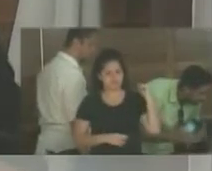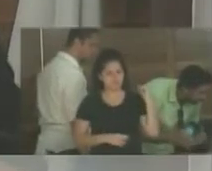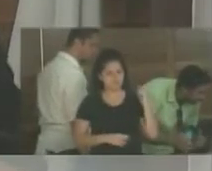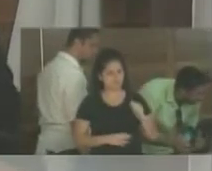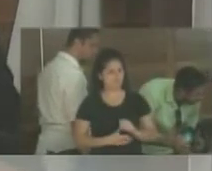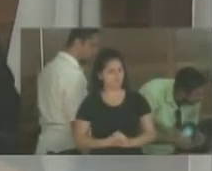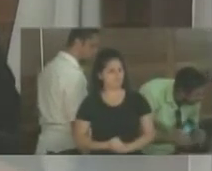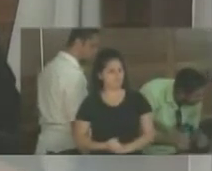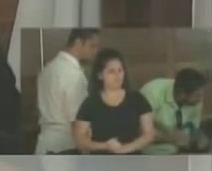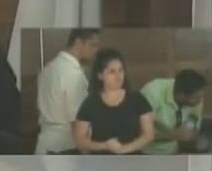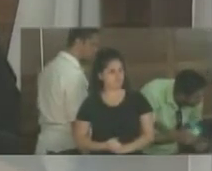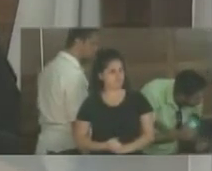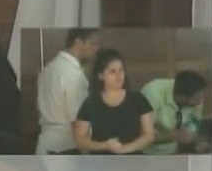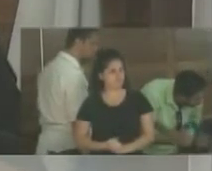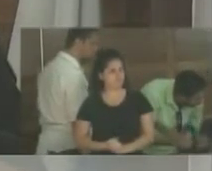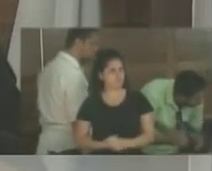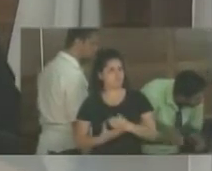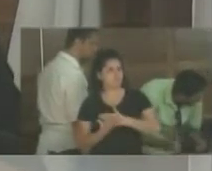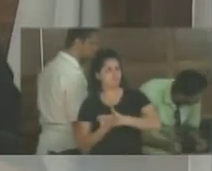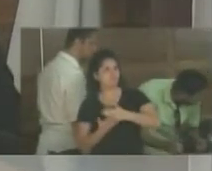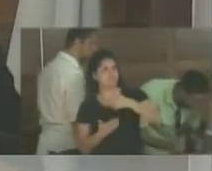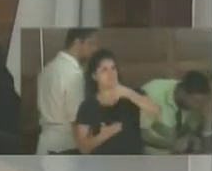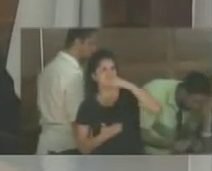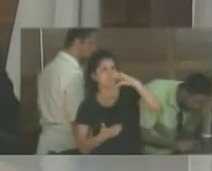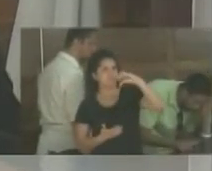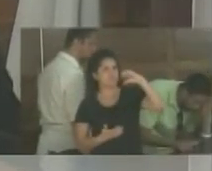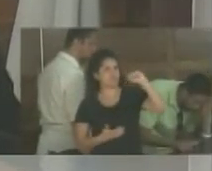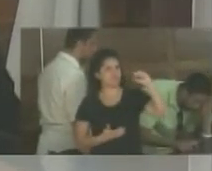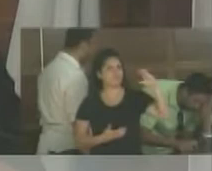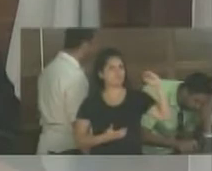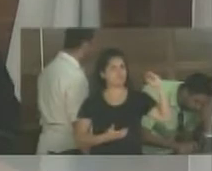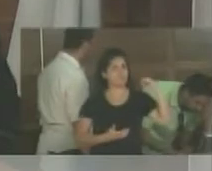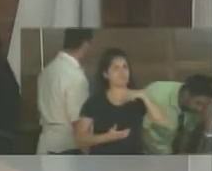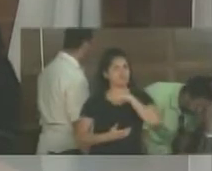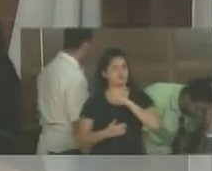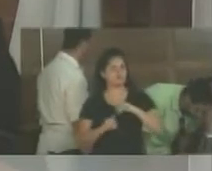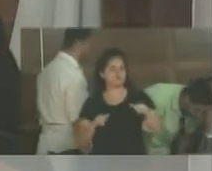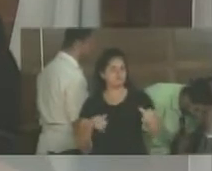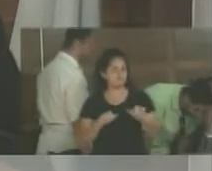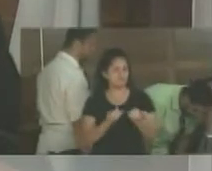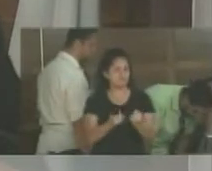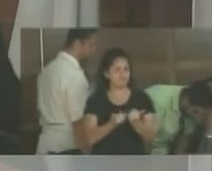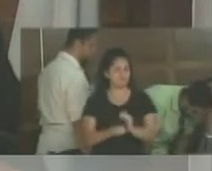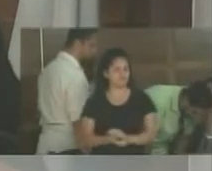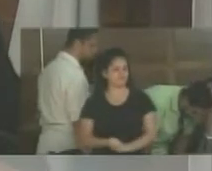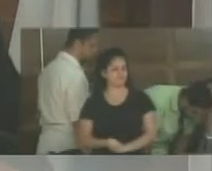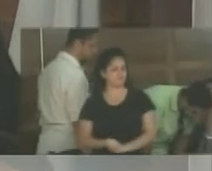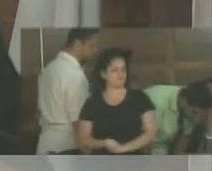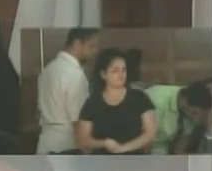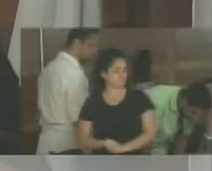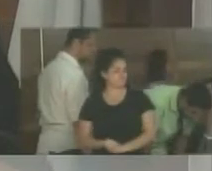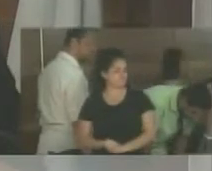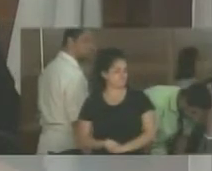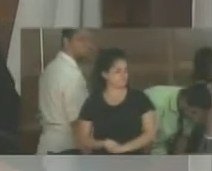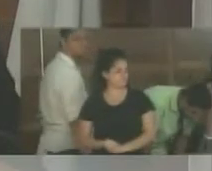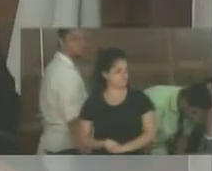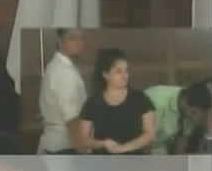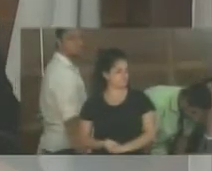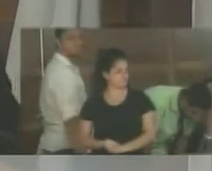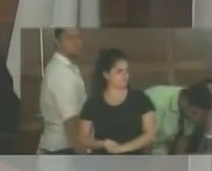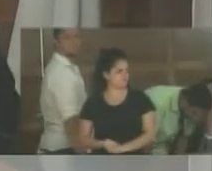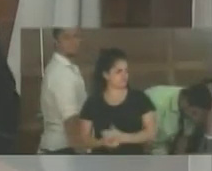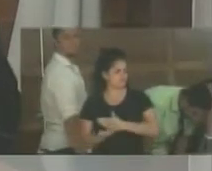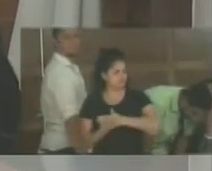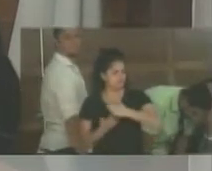se eu não me engano, da década de 80, lá na Brasfels, um camarada que acompanhou quando ainda era Verome, né? Começou na